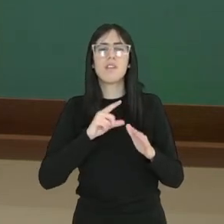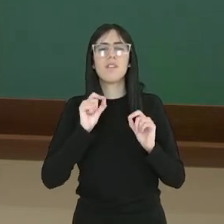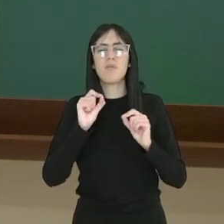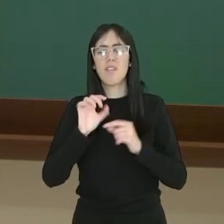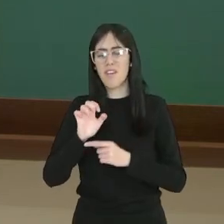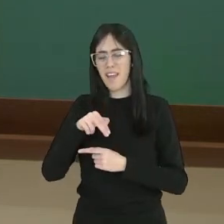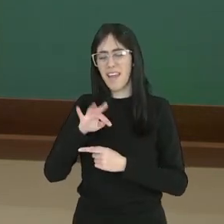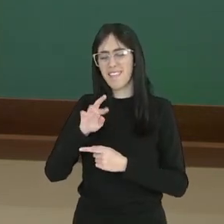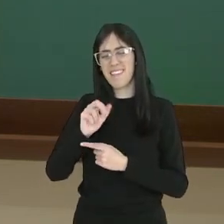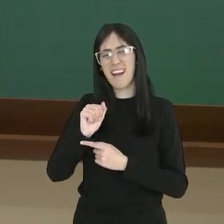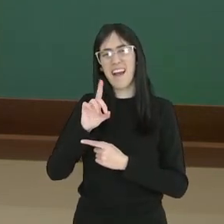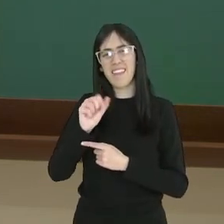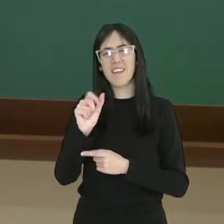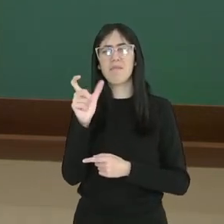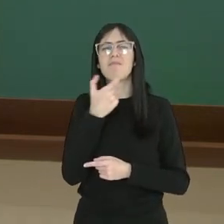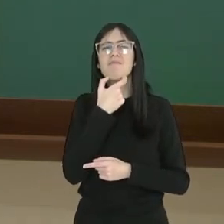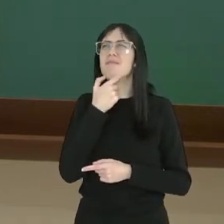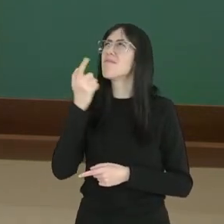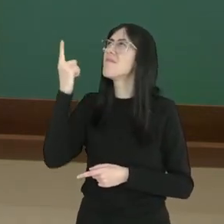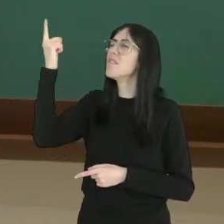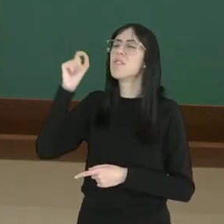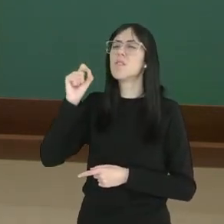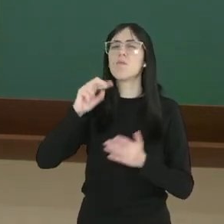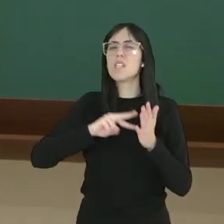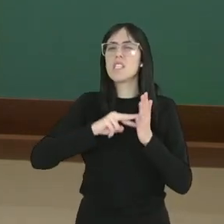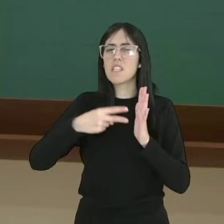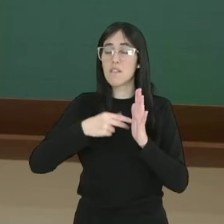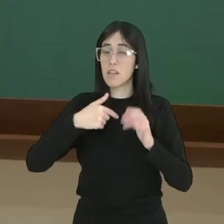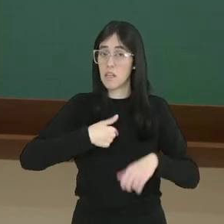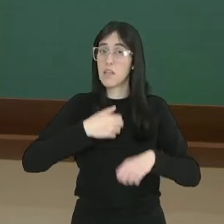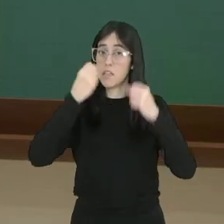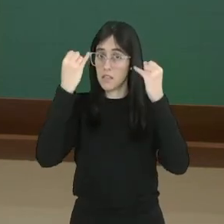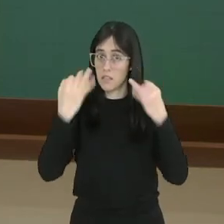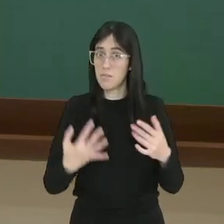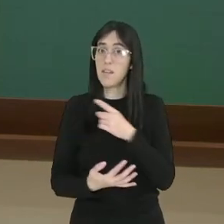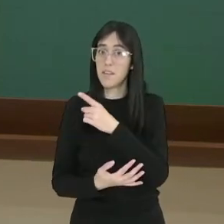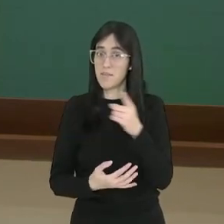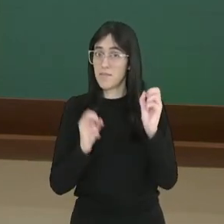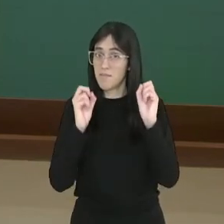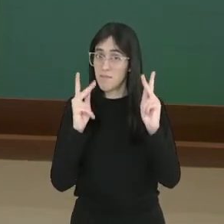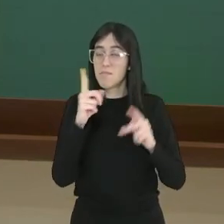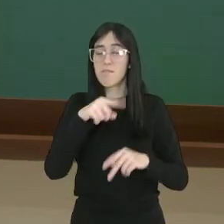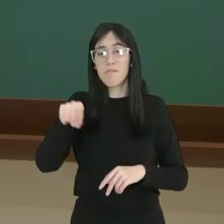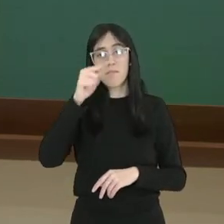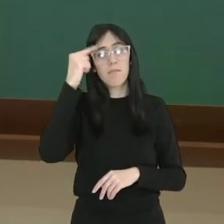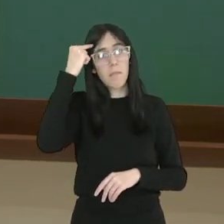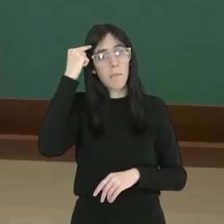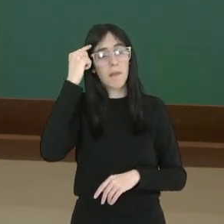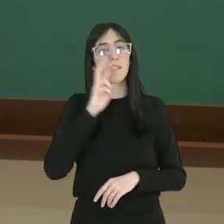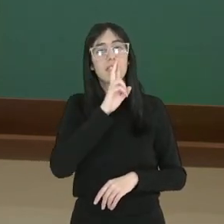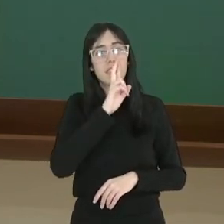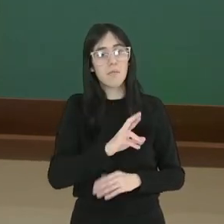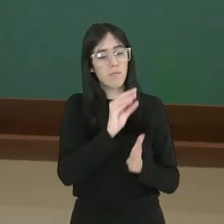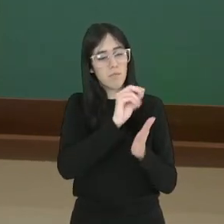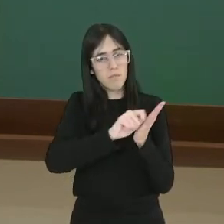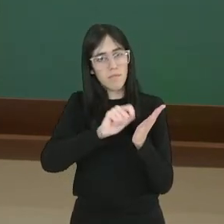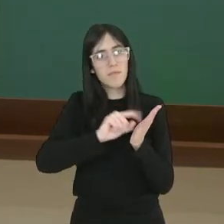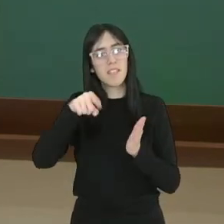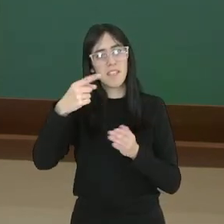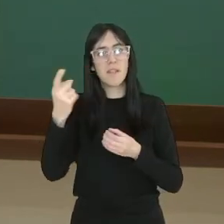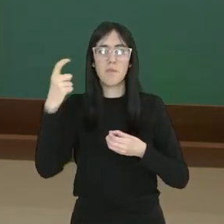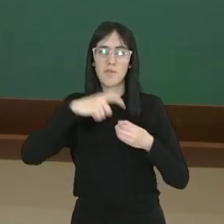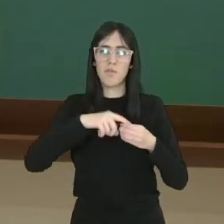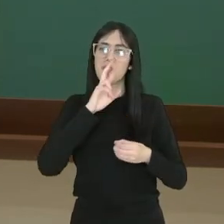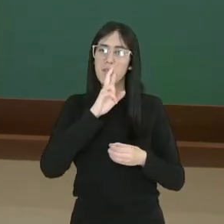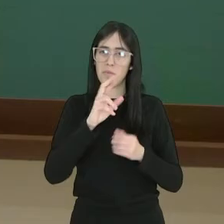beisebol? Quem vence o jogo? Vamos lá, pessoal, eu acabei de falar para vocês sobre isso. Pensem um pouquinho, anotem e daqui a pouco nós